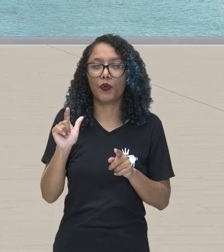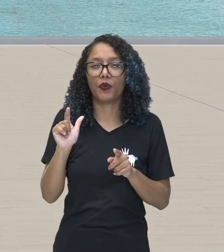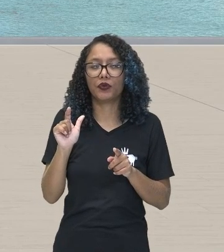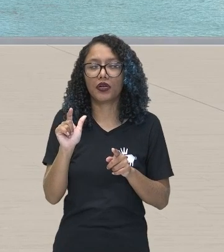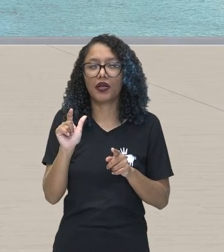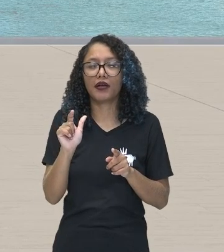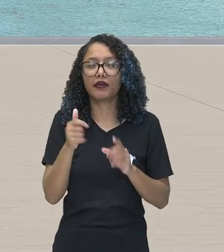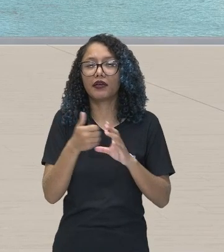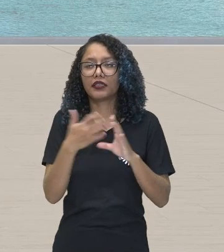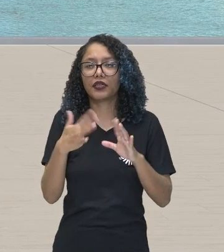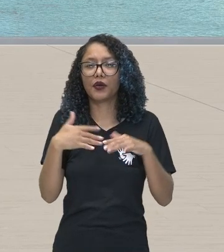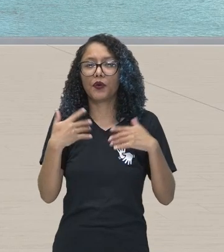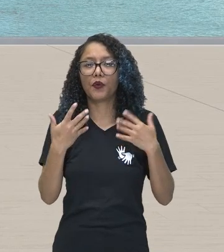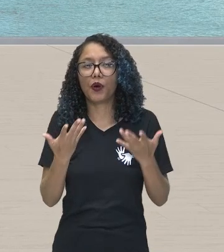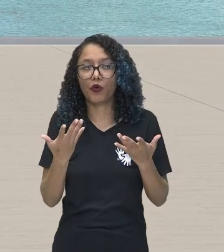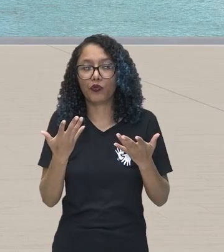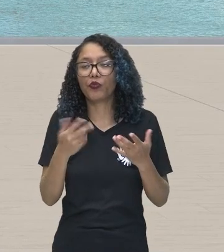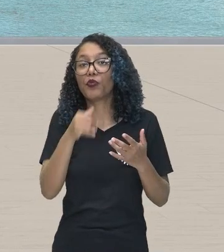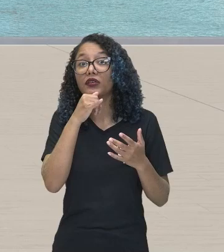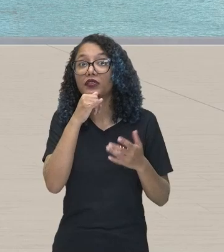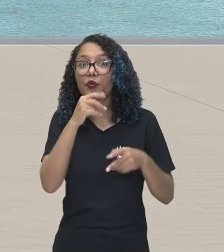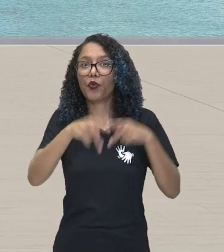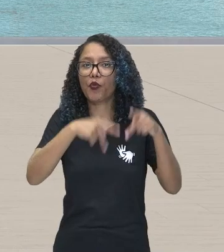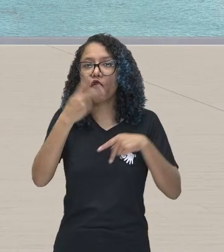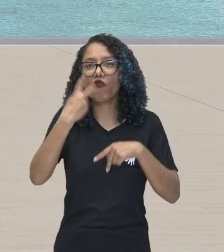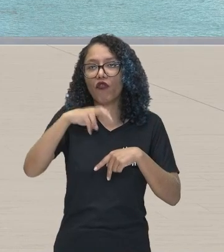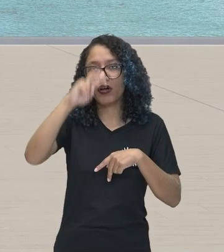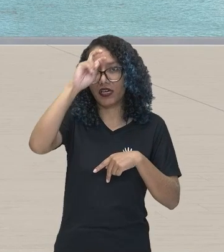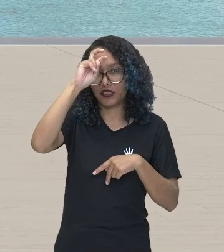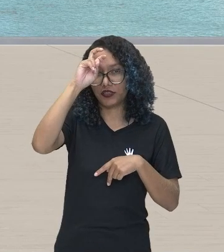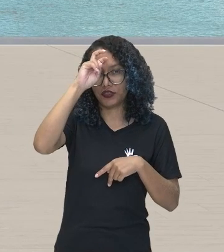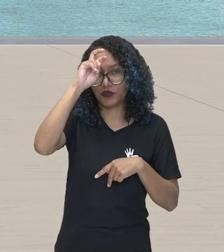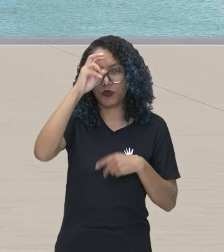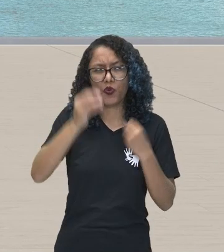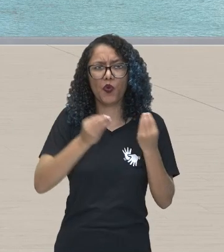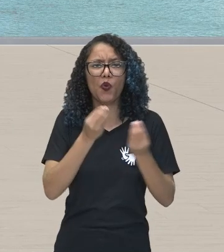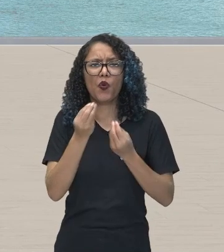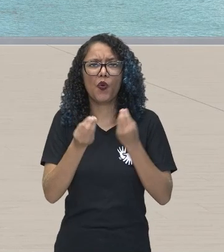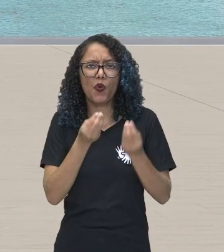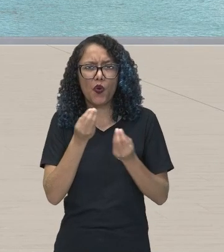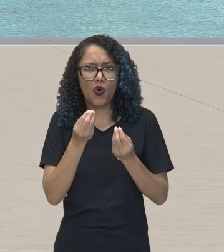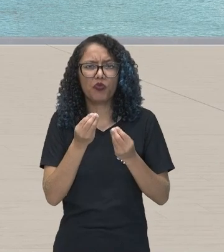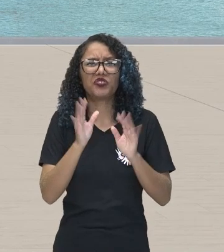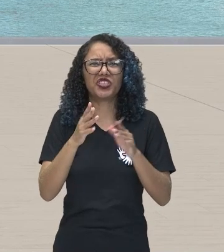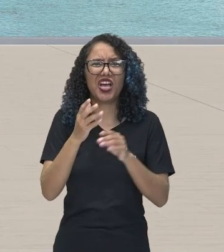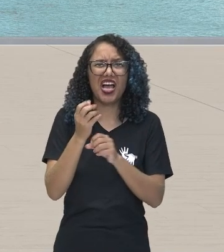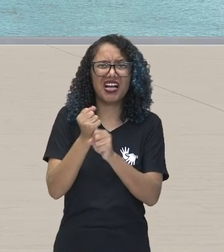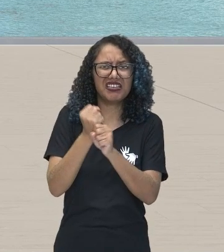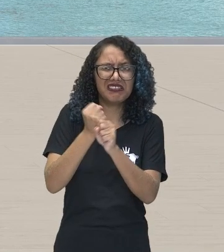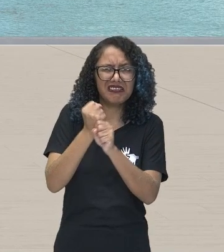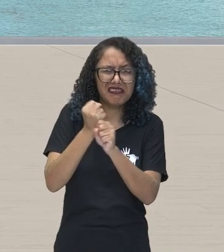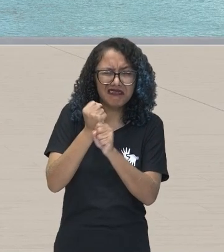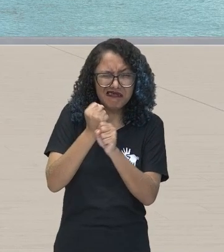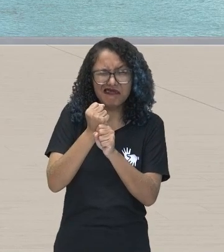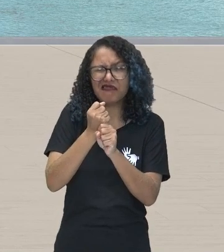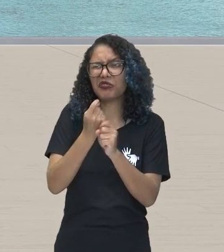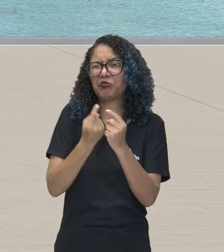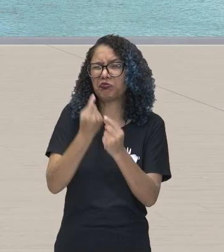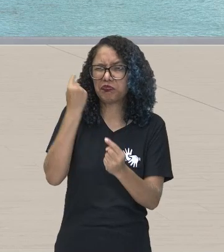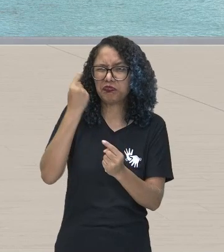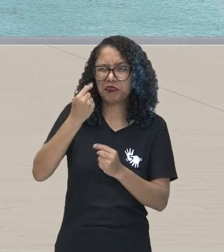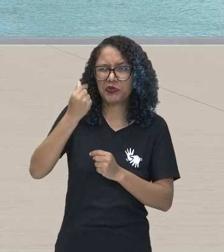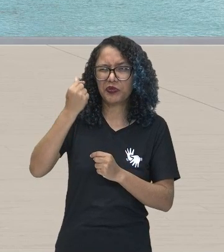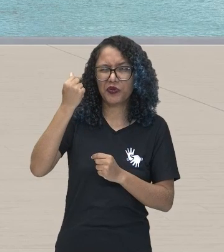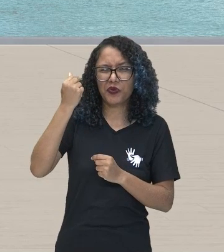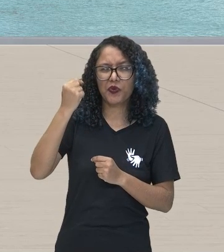caso, né, dos egípcios, tá? No caso dos egípcios, gente, há milhares de anos, né, eles